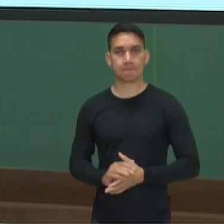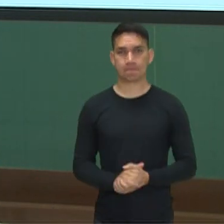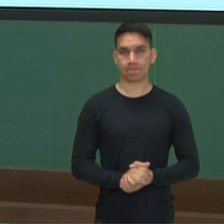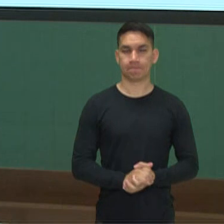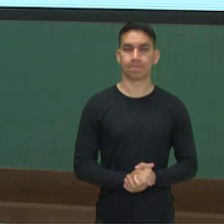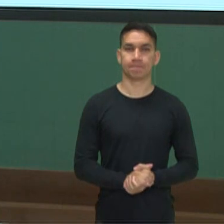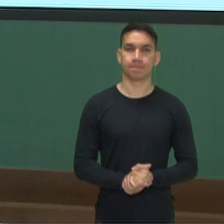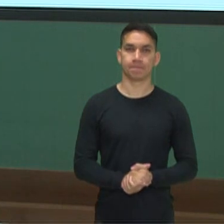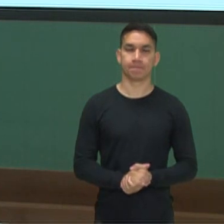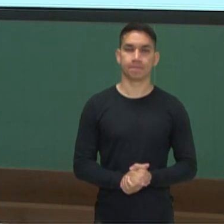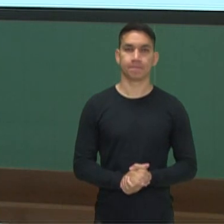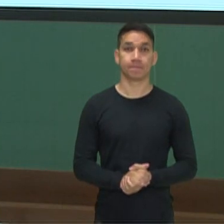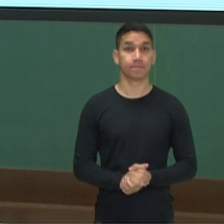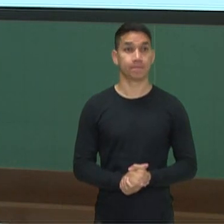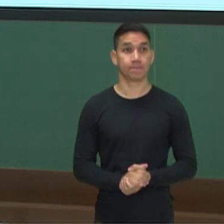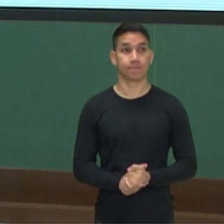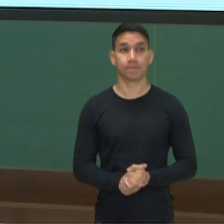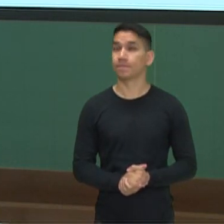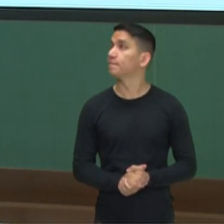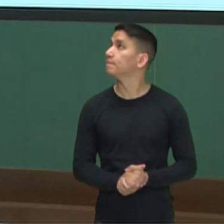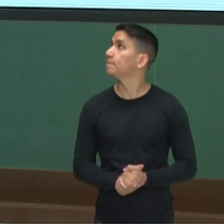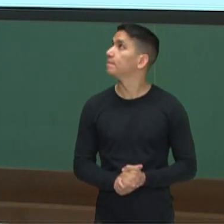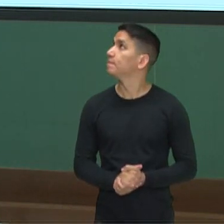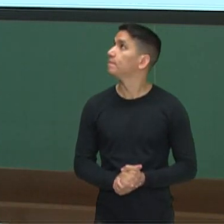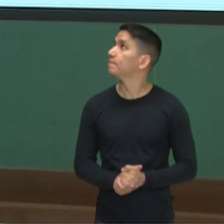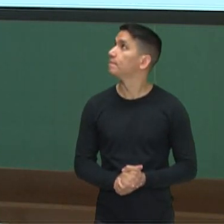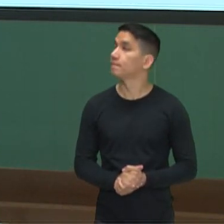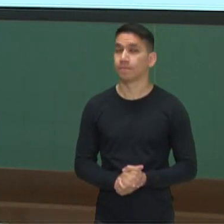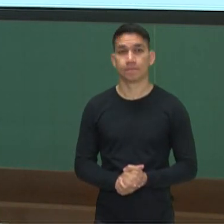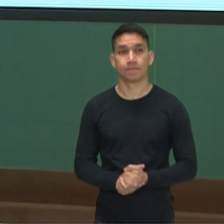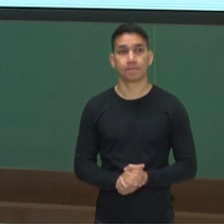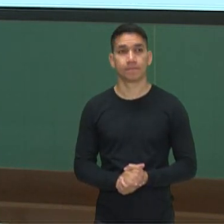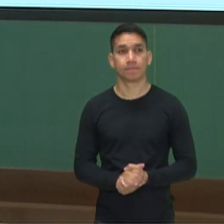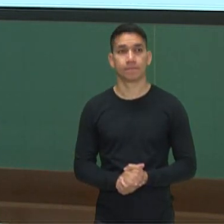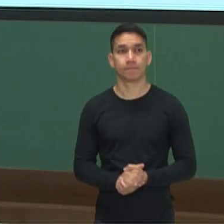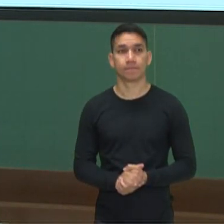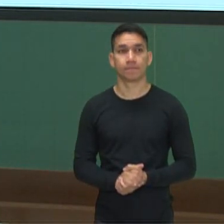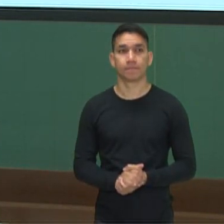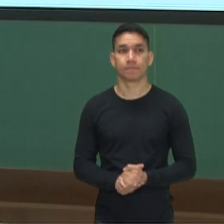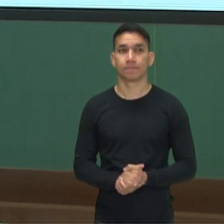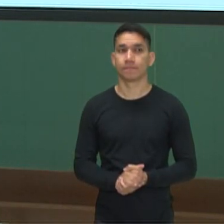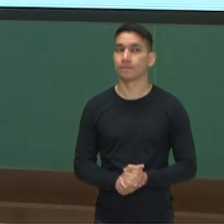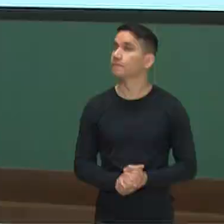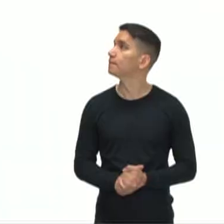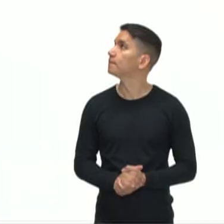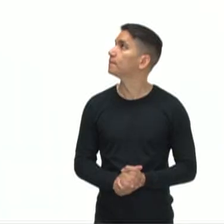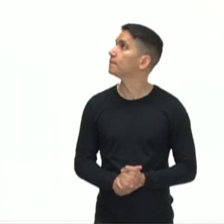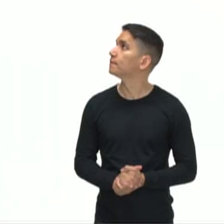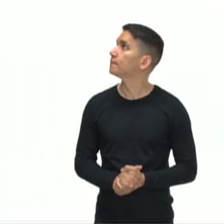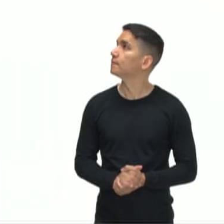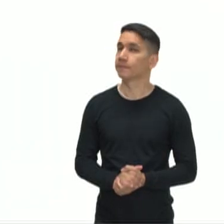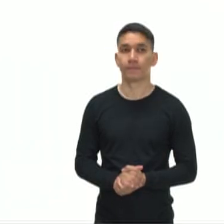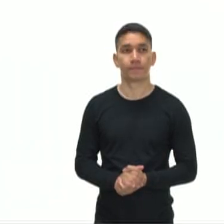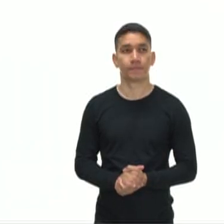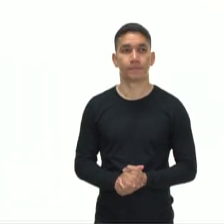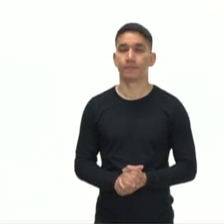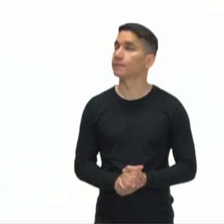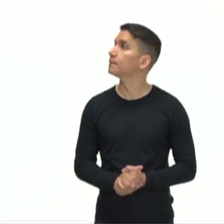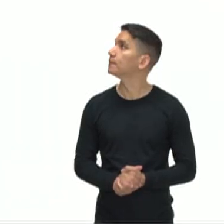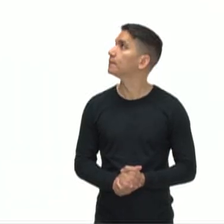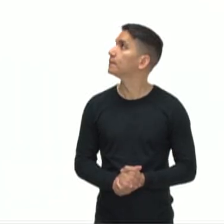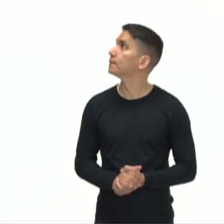Ok? 2x ao quadrado por 2 sobra x ao quadrado. 2x por 2 sobra